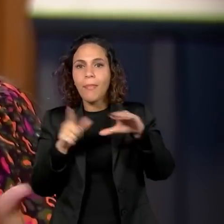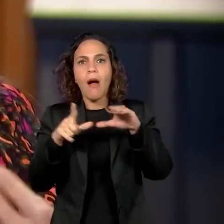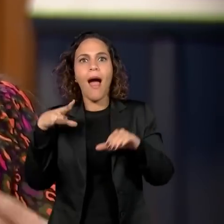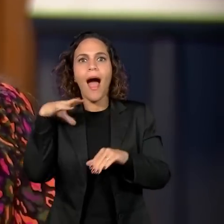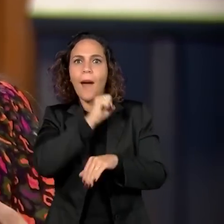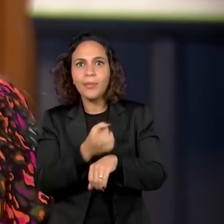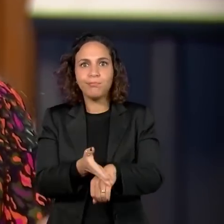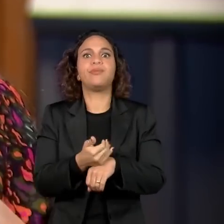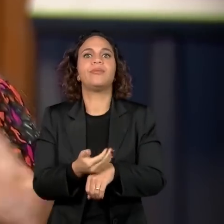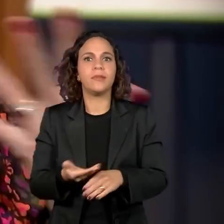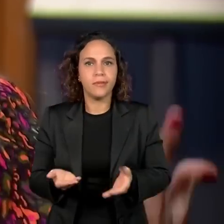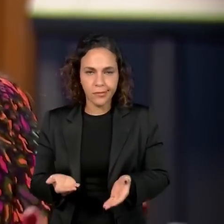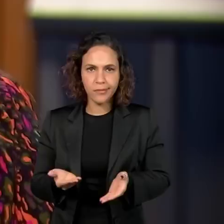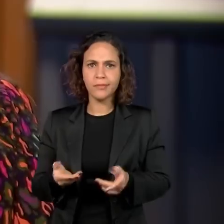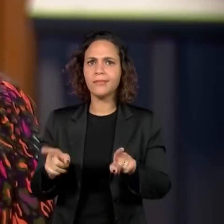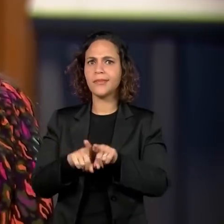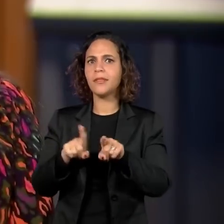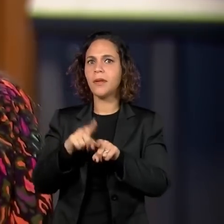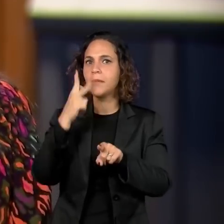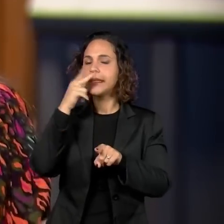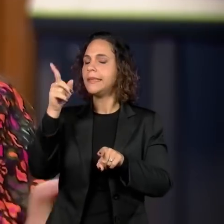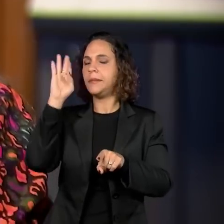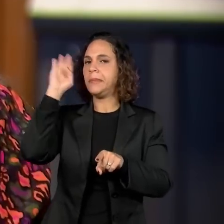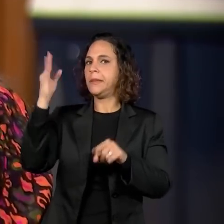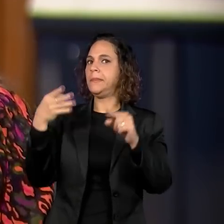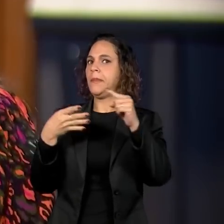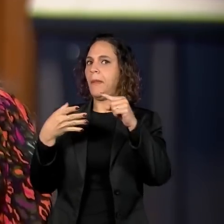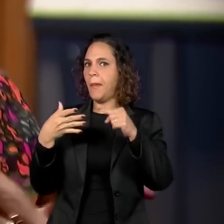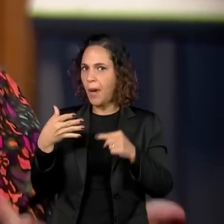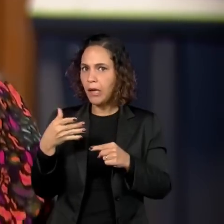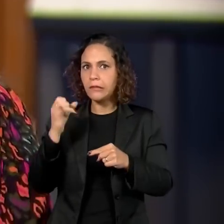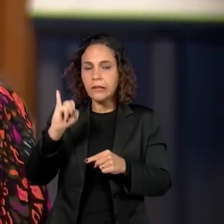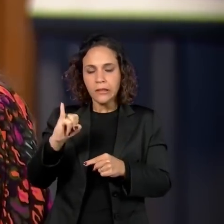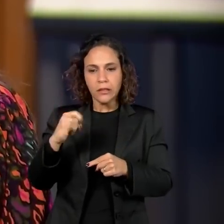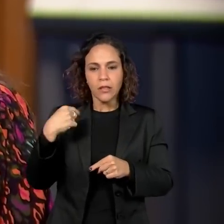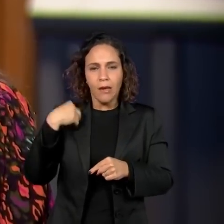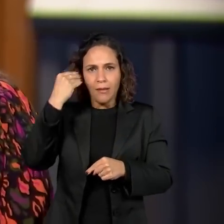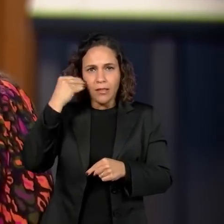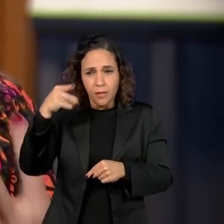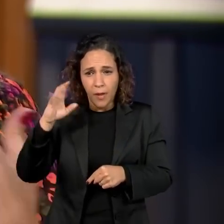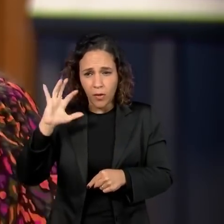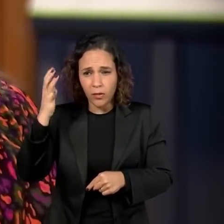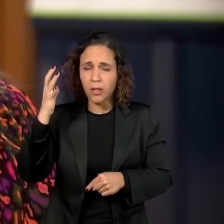como os grandes fantasmas, né? Sim. Se eu viver isso, se eu passar por essa